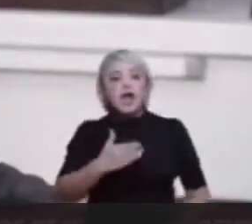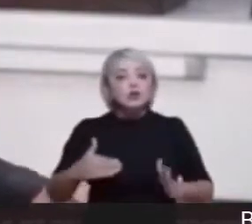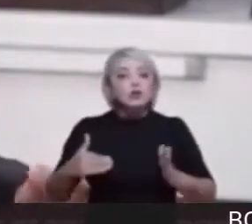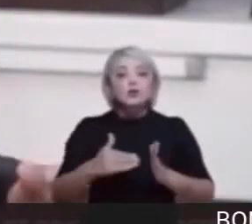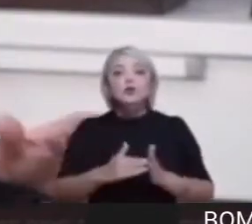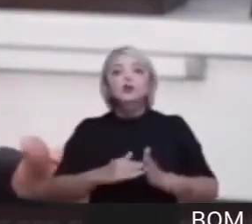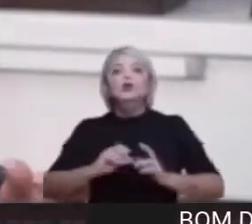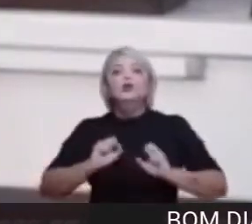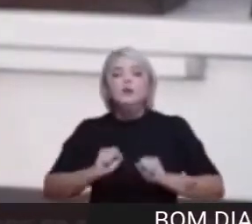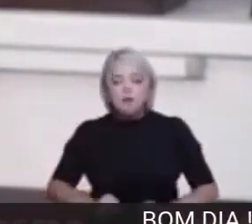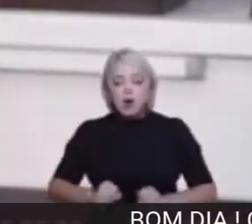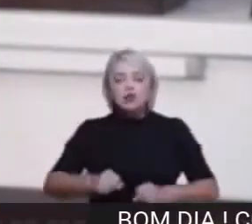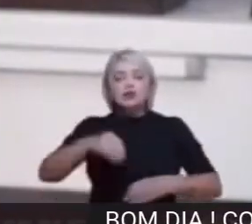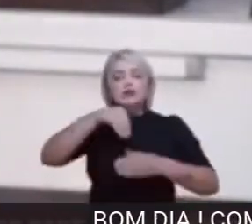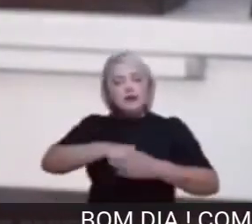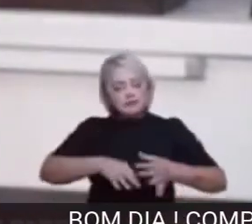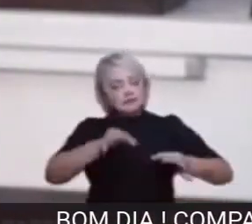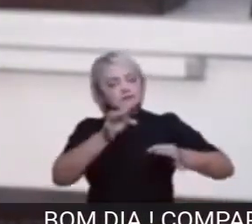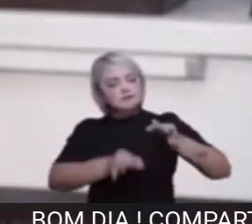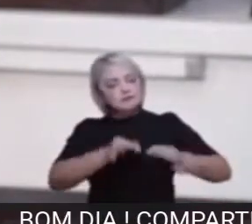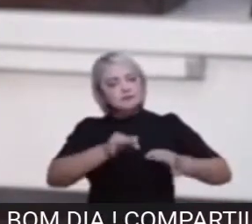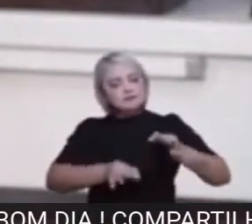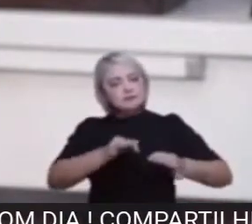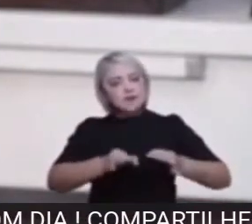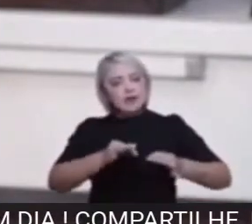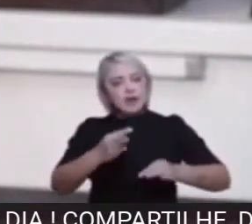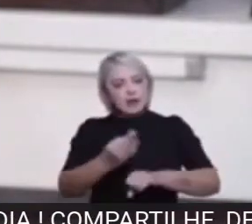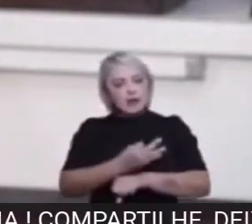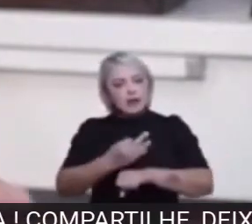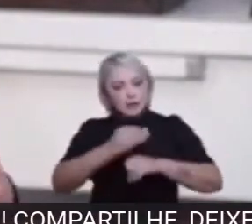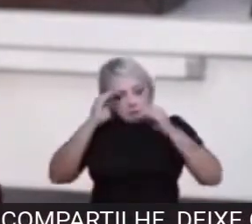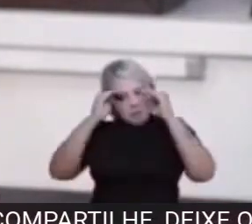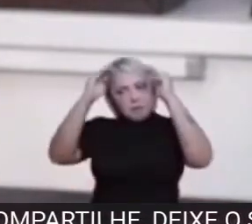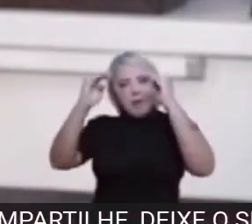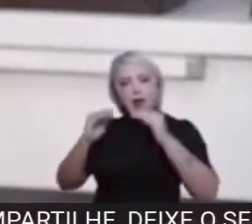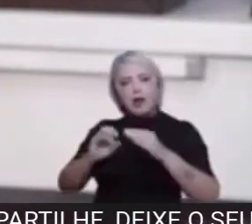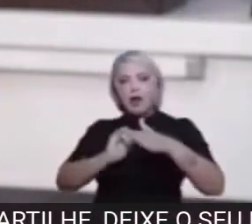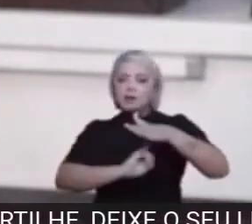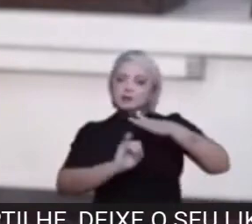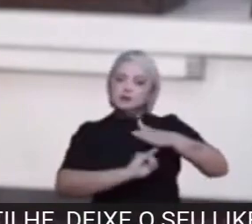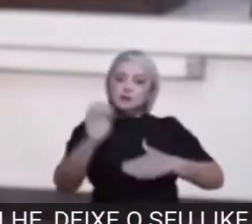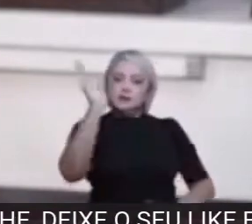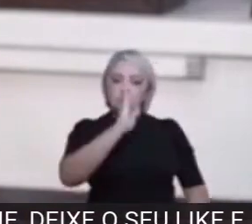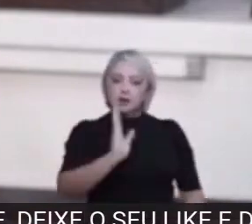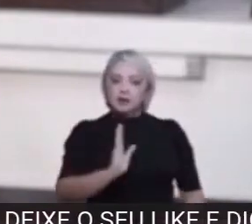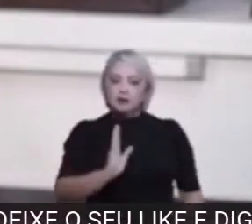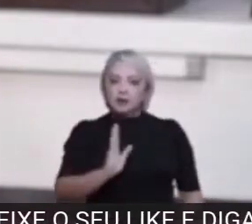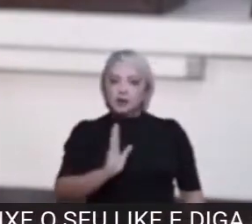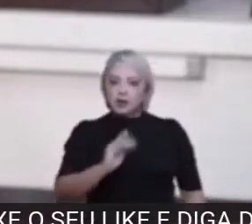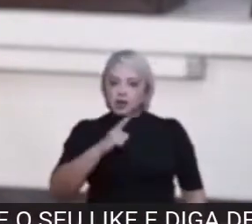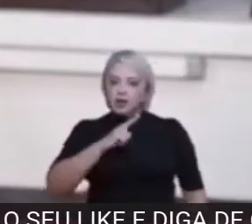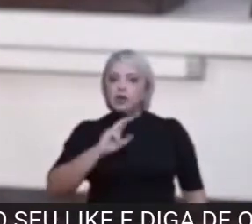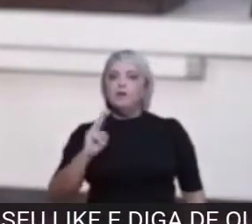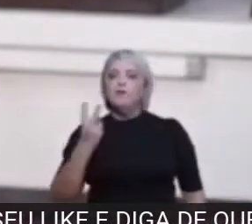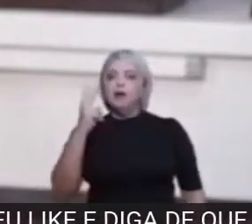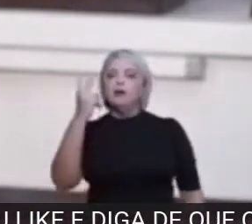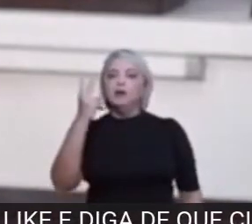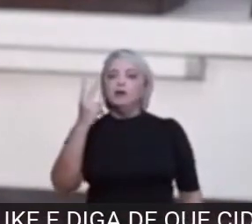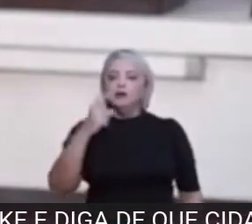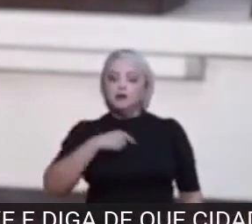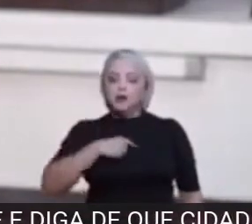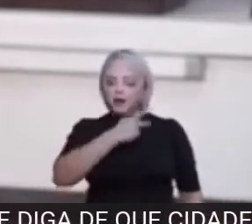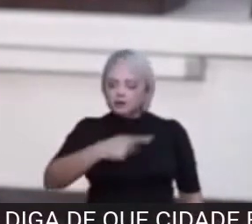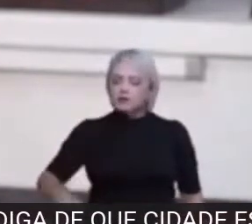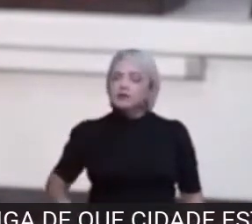da justiça para tentar moralizar as instituições brasileiras, que eu prezo muito. Eu fui presidente, eu tratei a